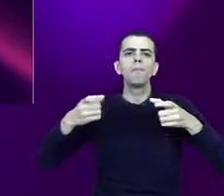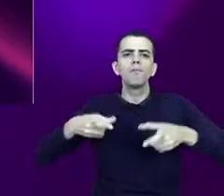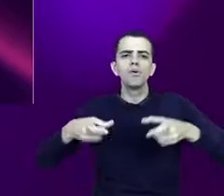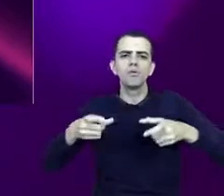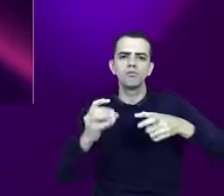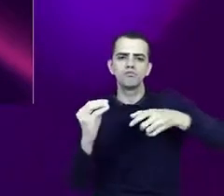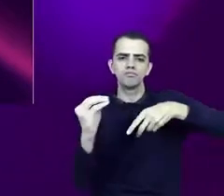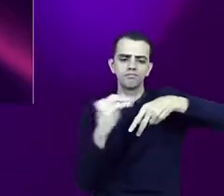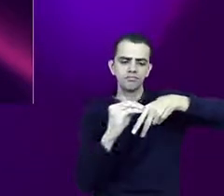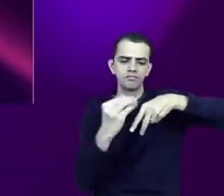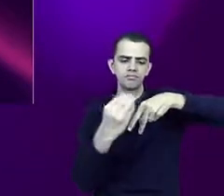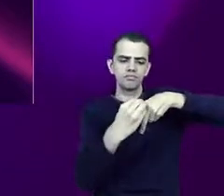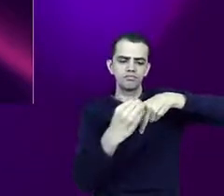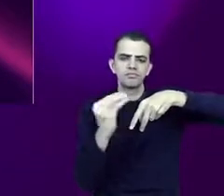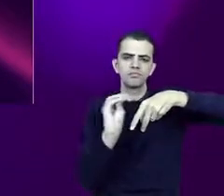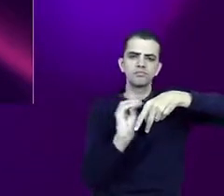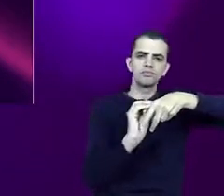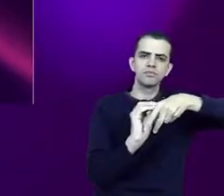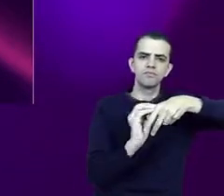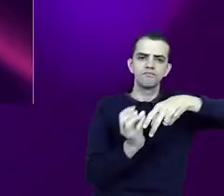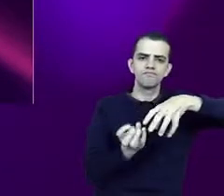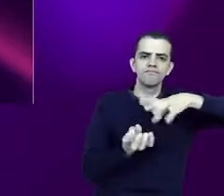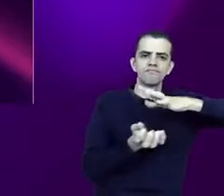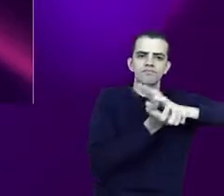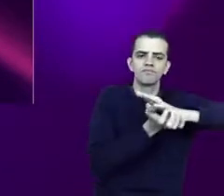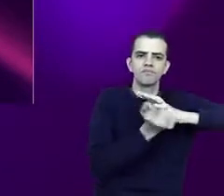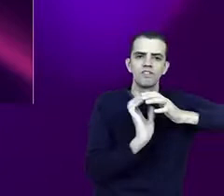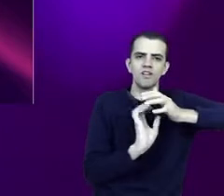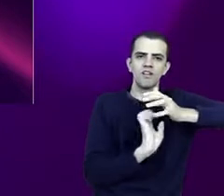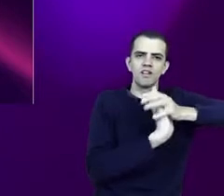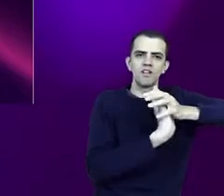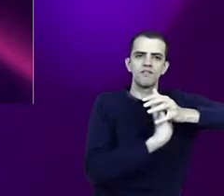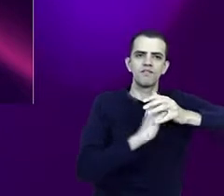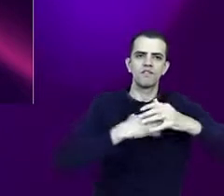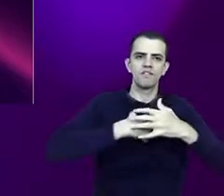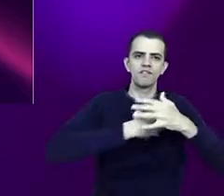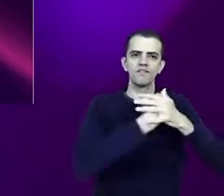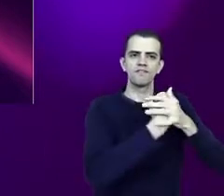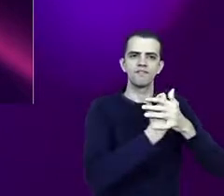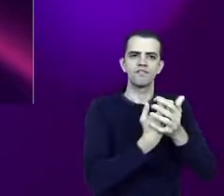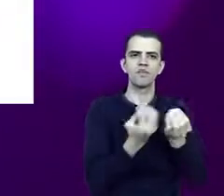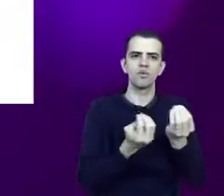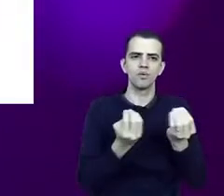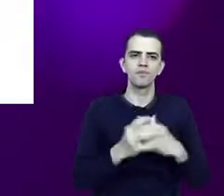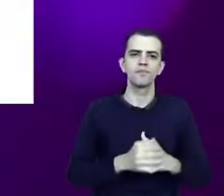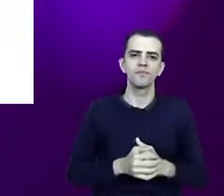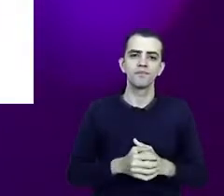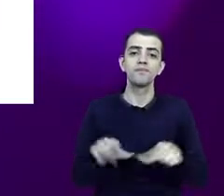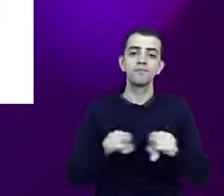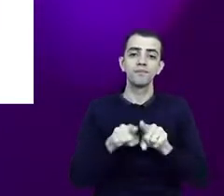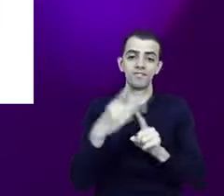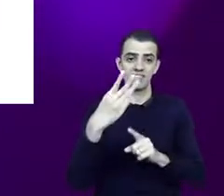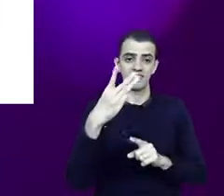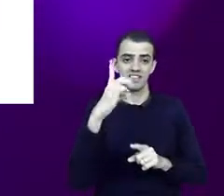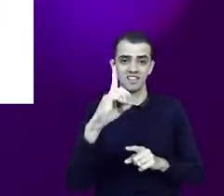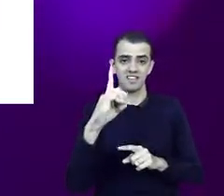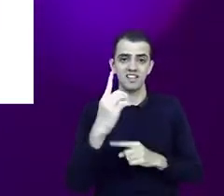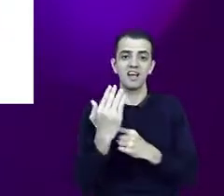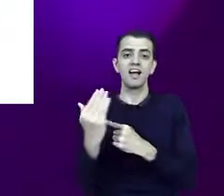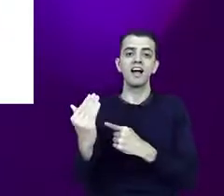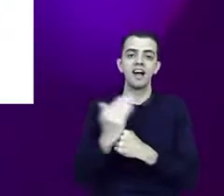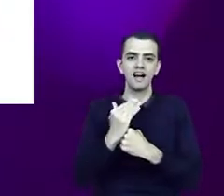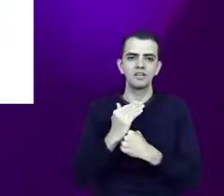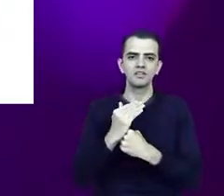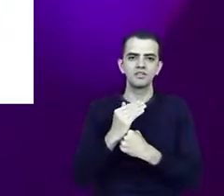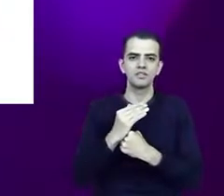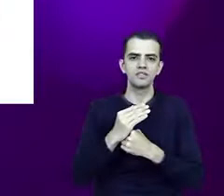acetábulo. E o planejamento 3D também nos vai dar uma